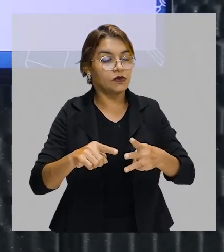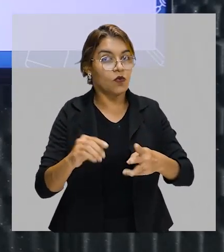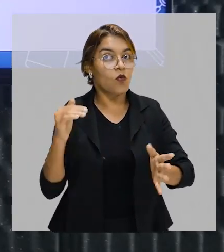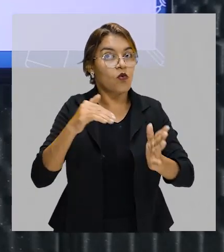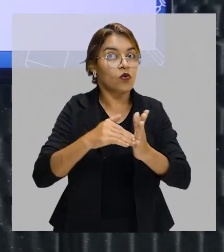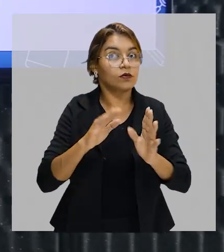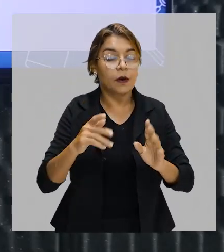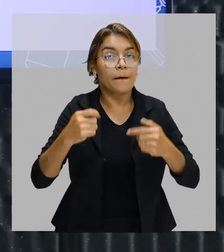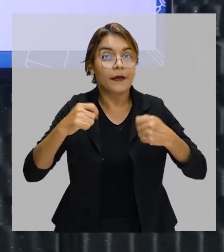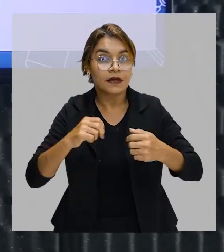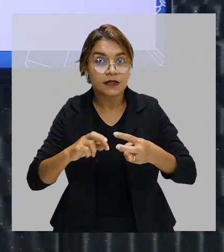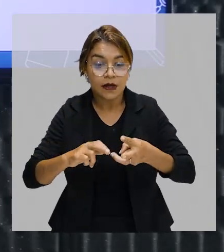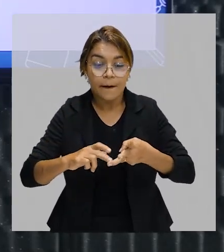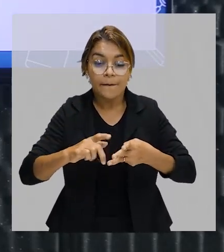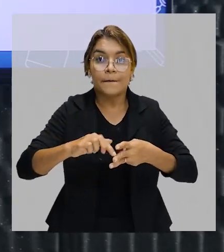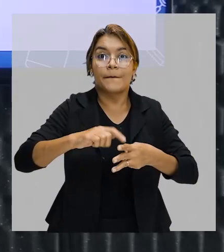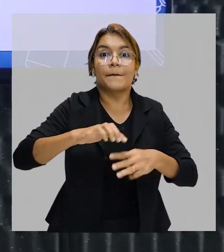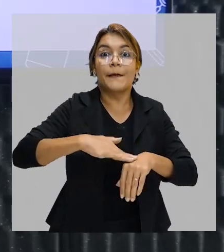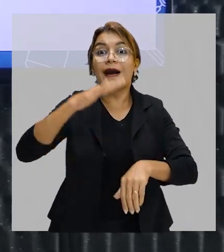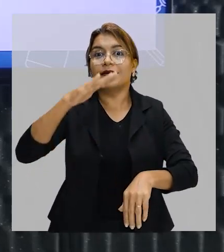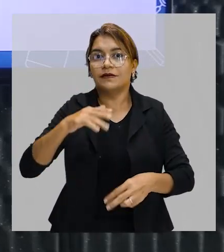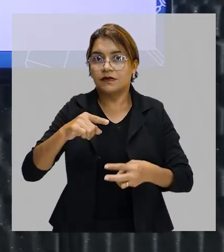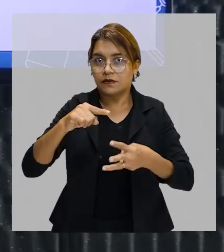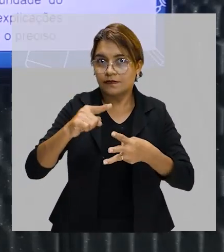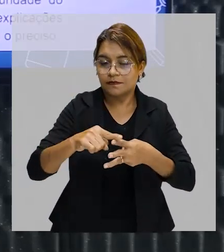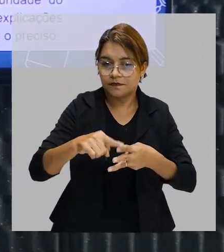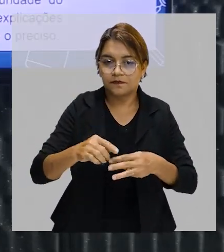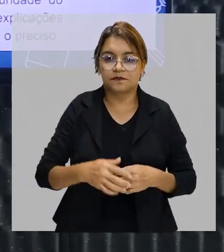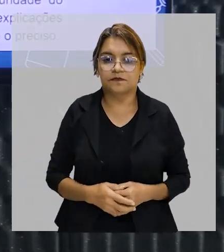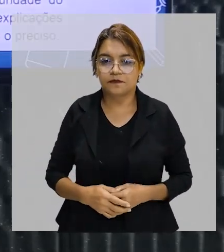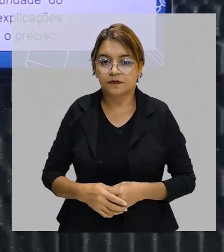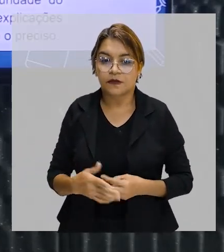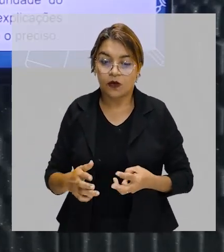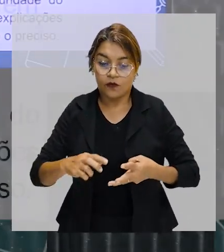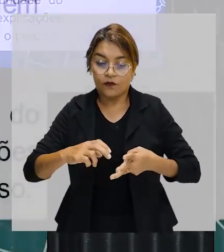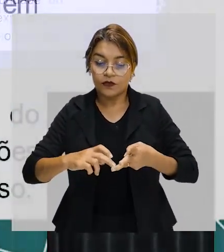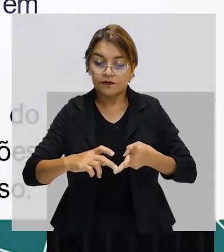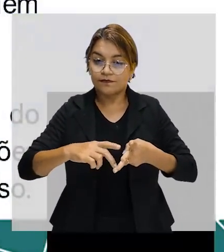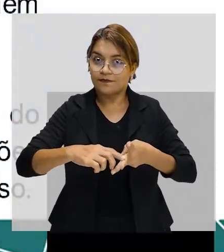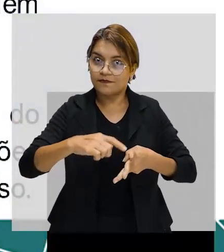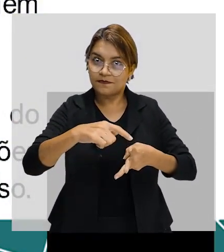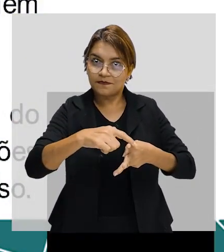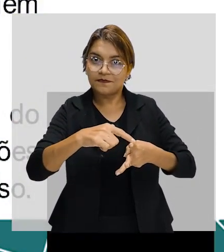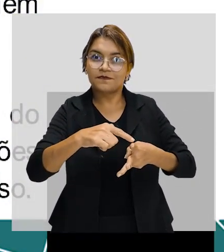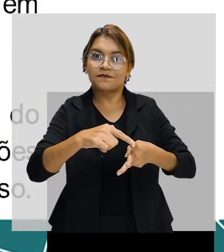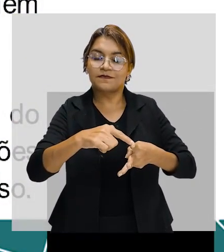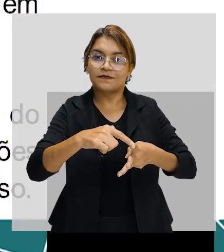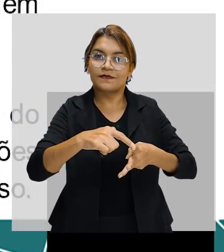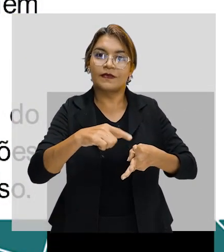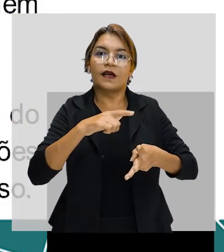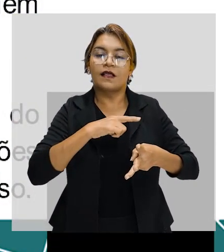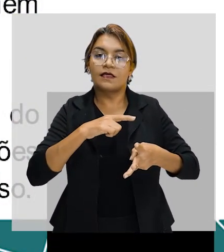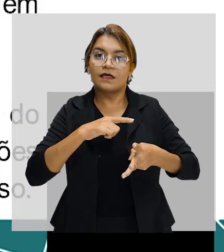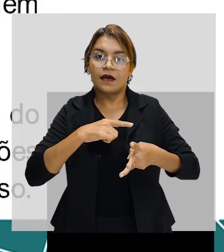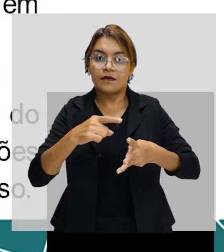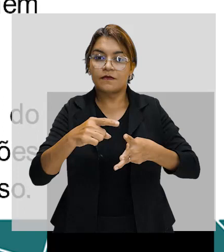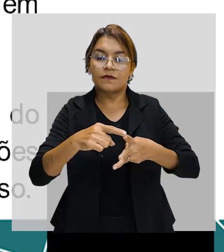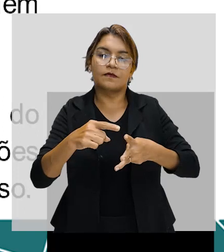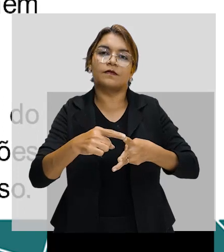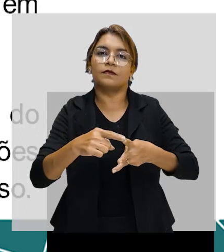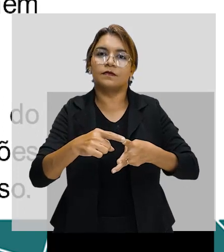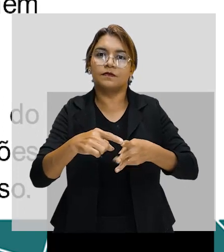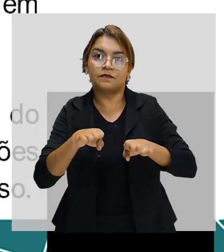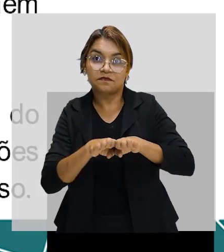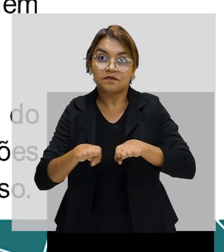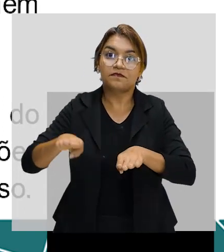que subir mais um. Você tem que ir para o terceiro degrau. E aí quando você sobe o terceiro degrau, você chega no topo da